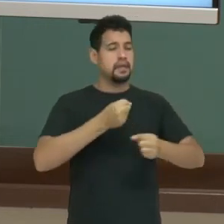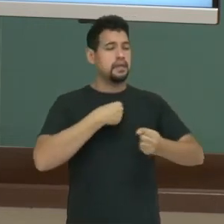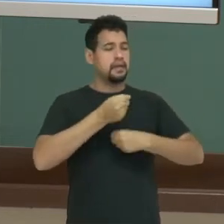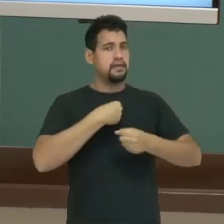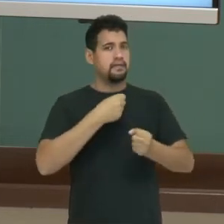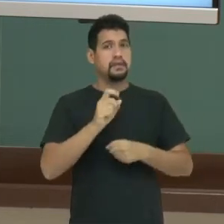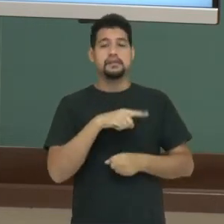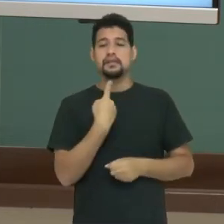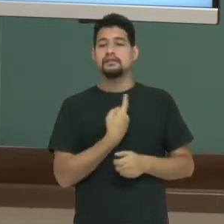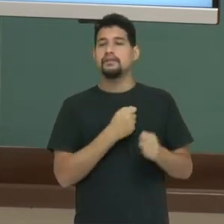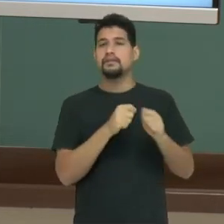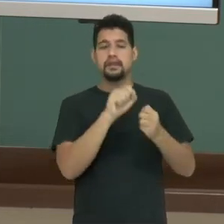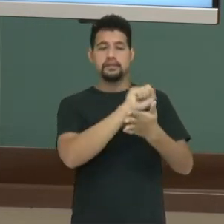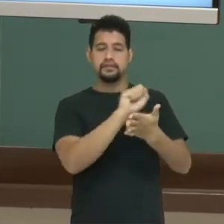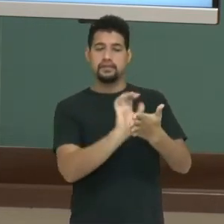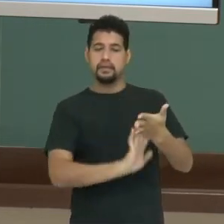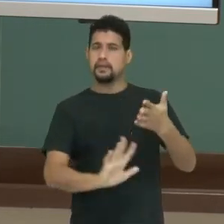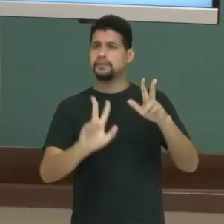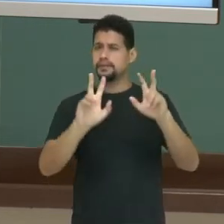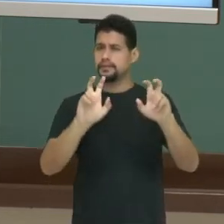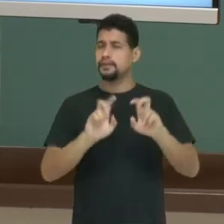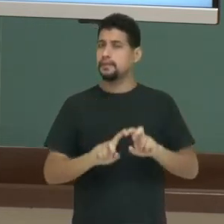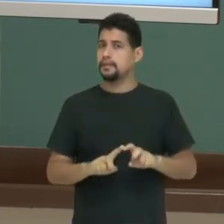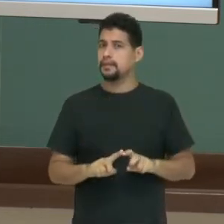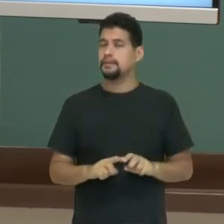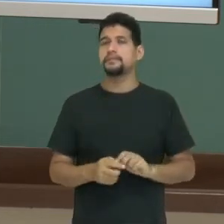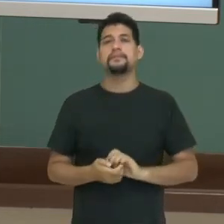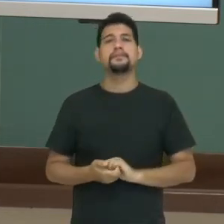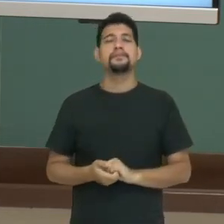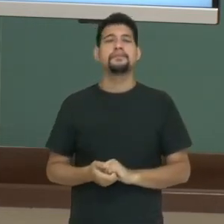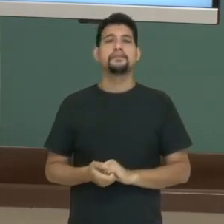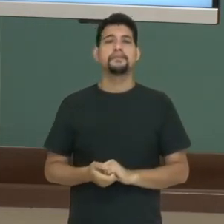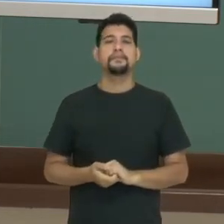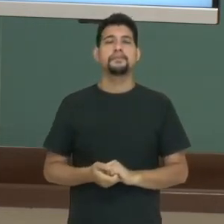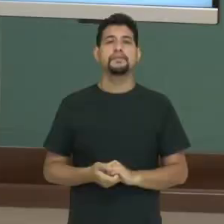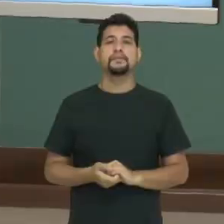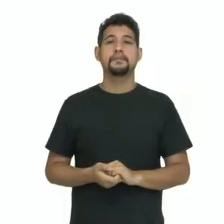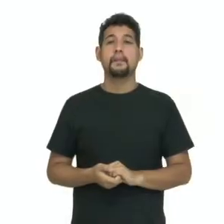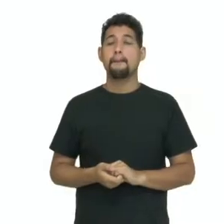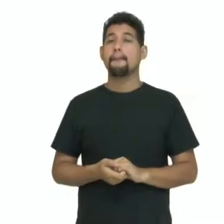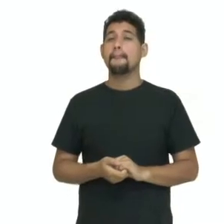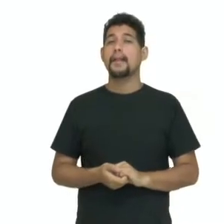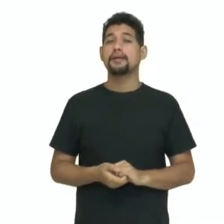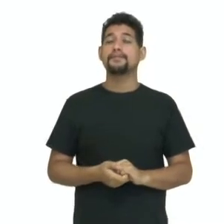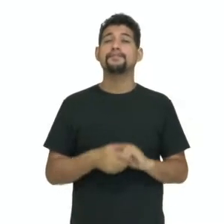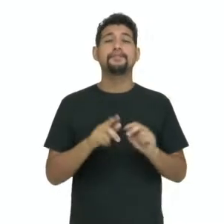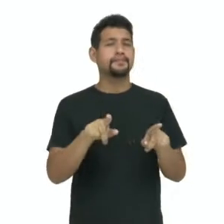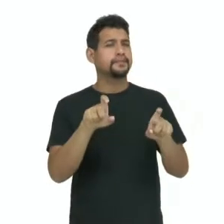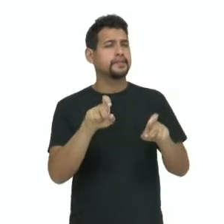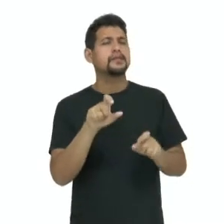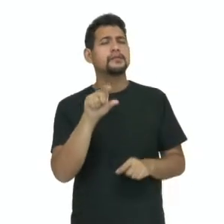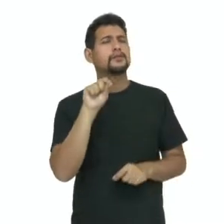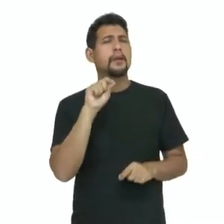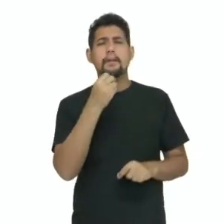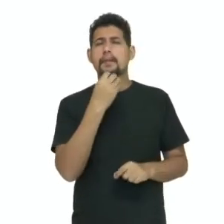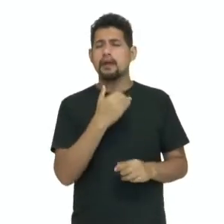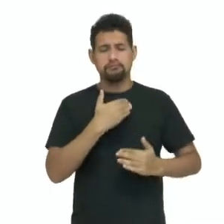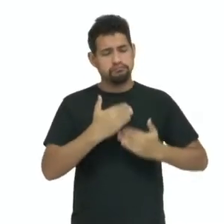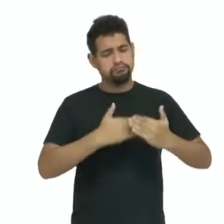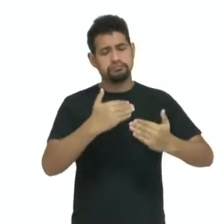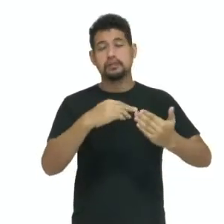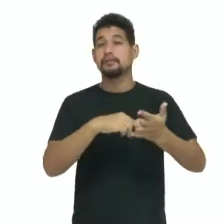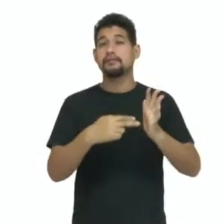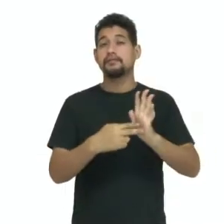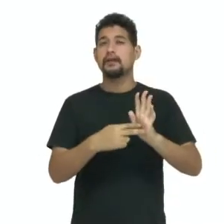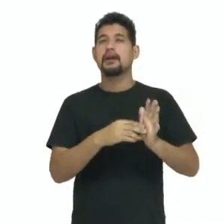e faremos atividade sobre ela. Então, atente-se à leitura. O segredo para escolher bem uma carreira é